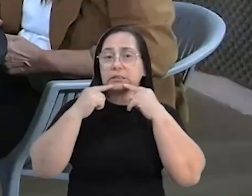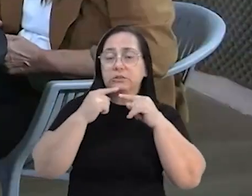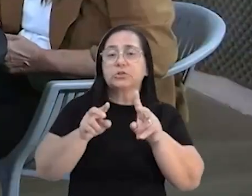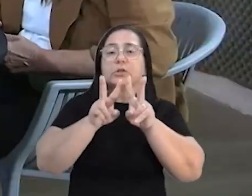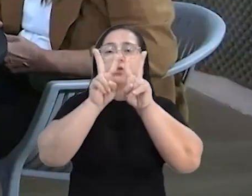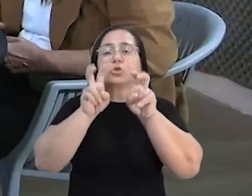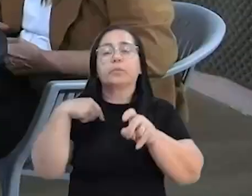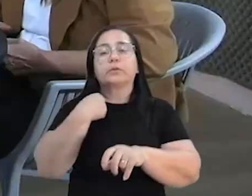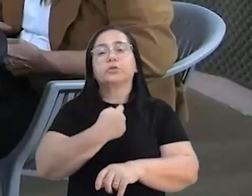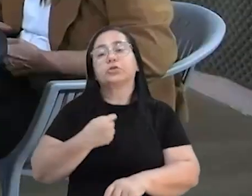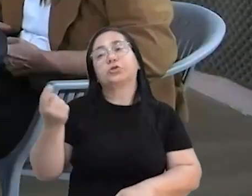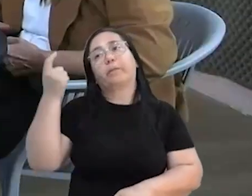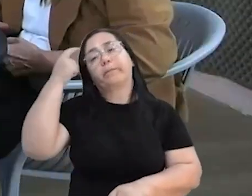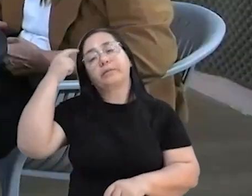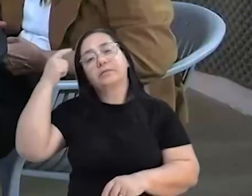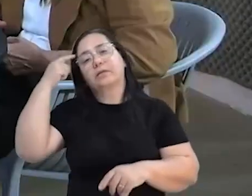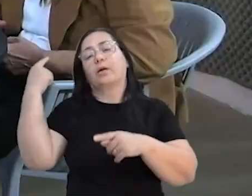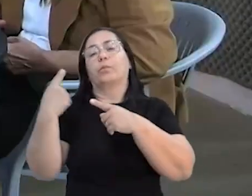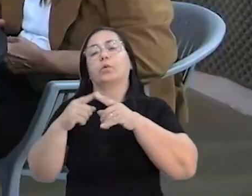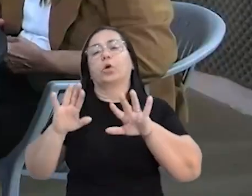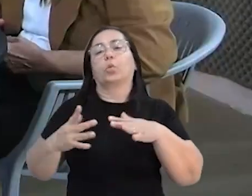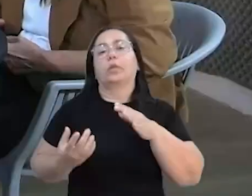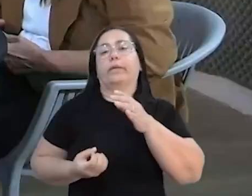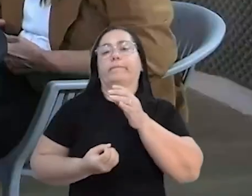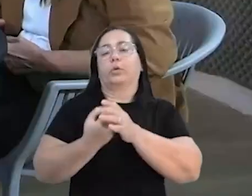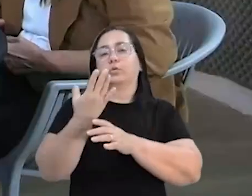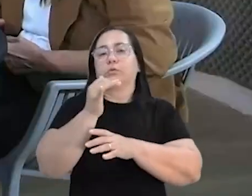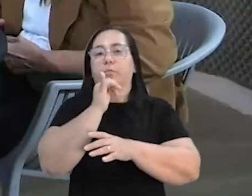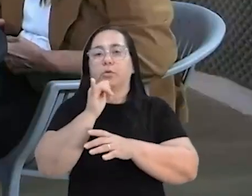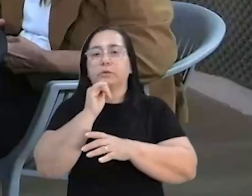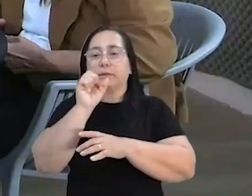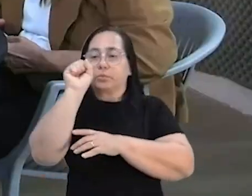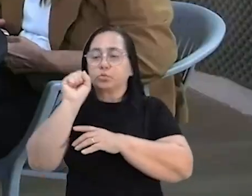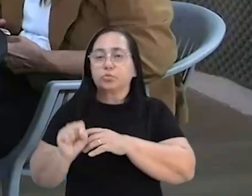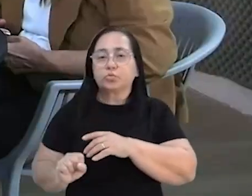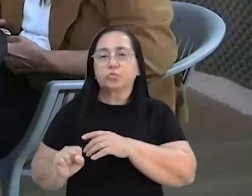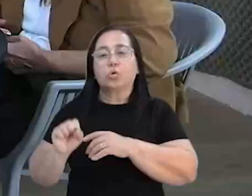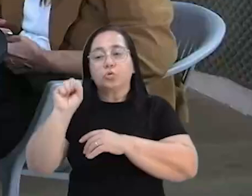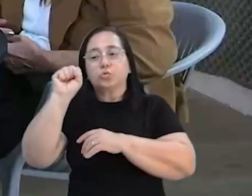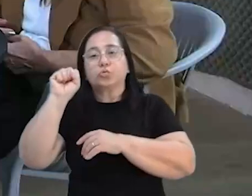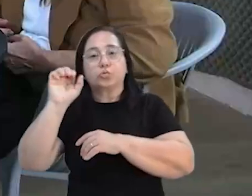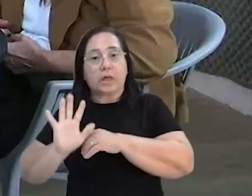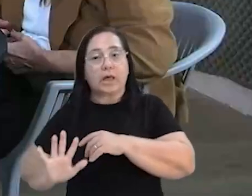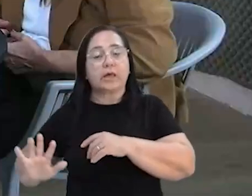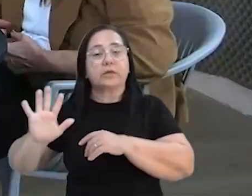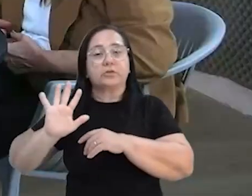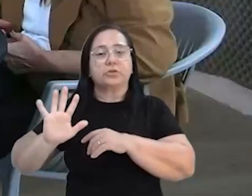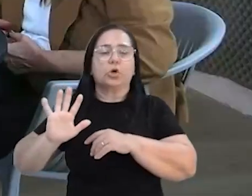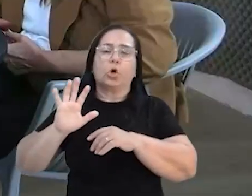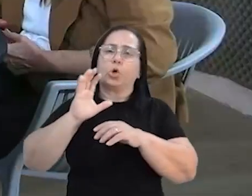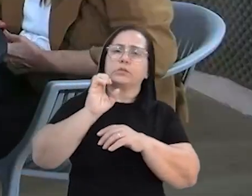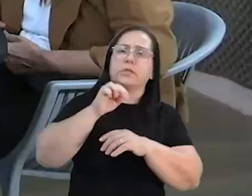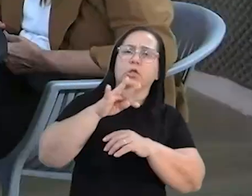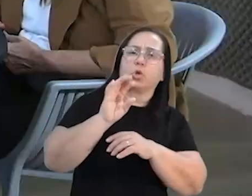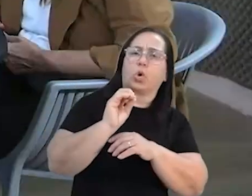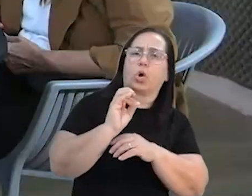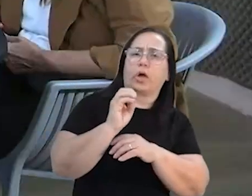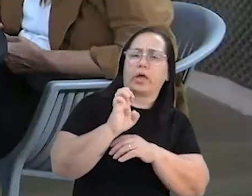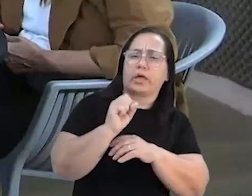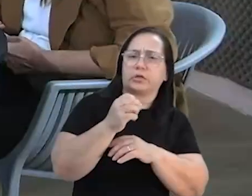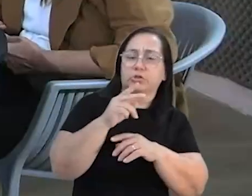da gente pensar. Por quê? Porque quando é uma coisa produzida, sei lá, para o Sul, para o Sudeste, enfim, Centro-Oeste, é